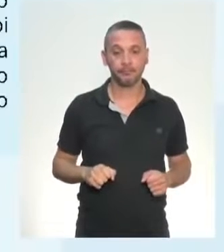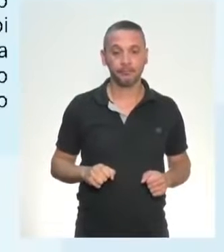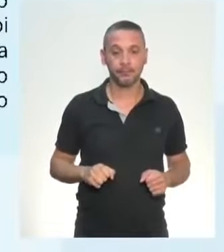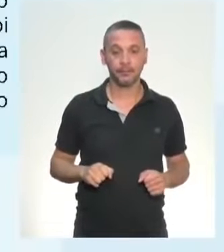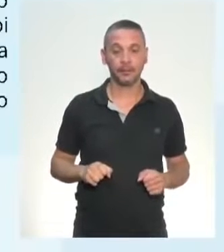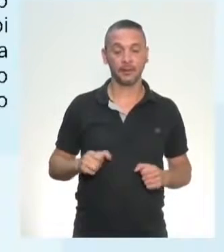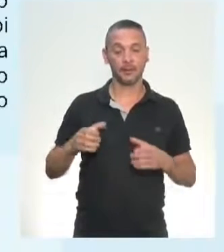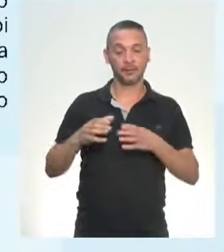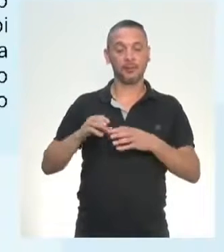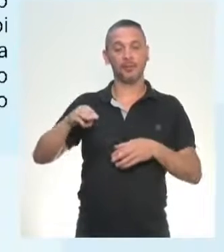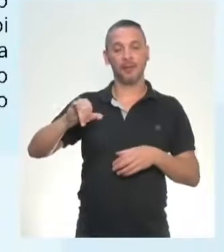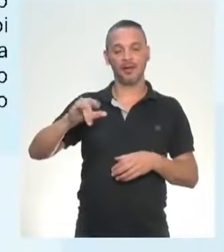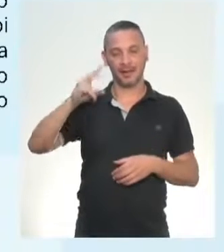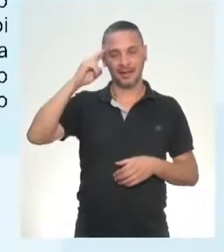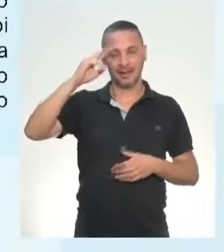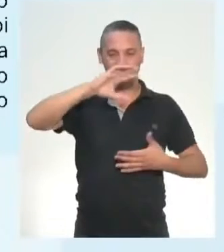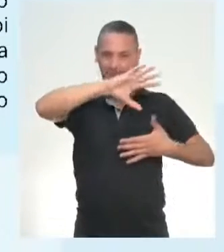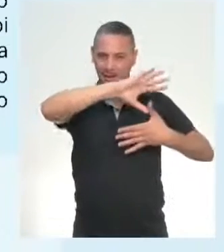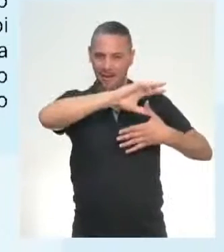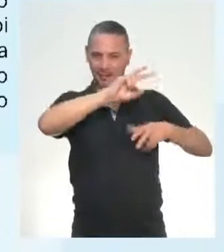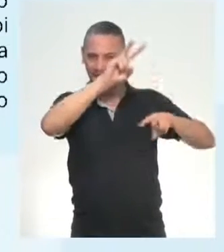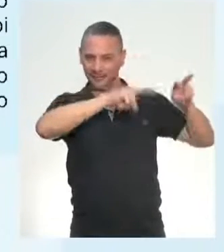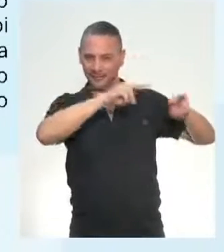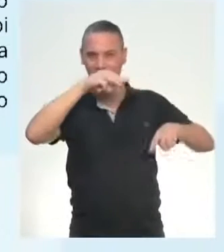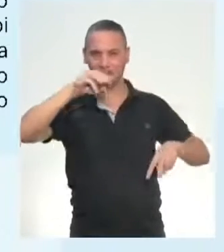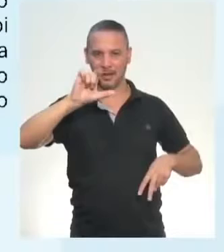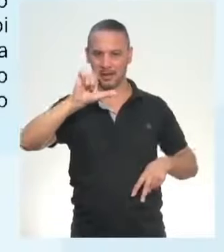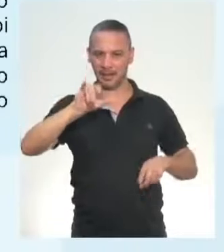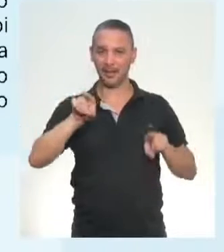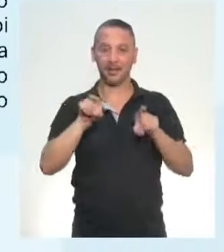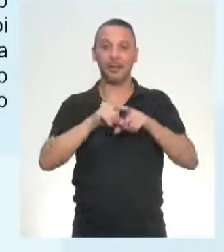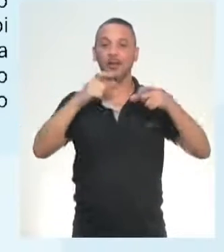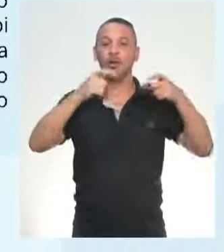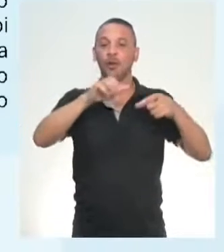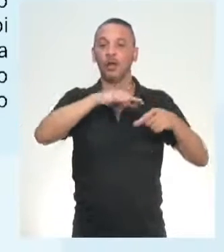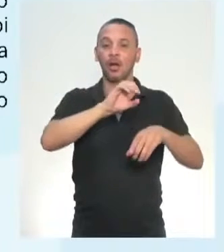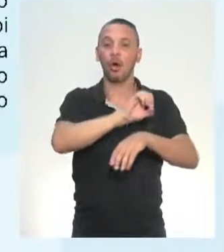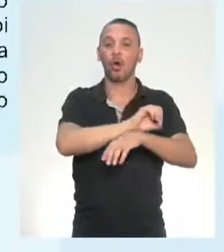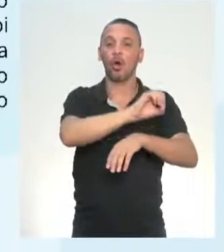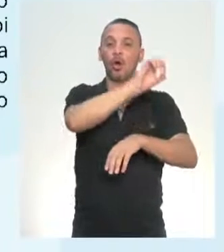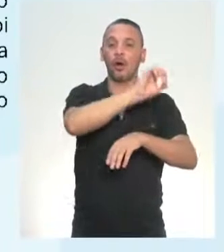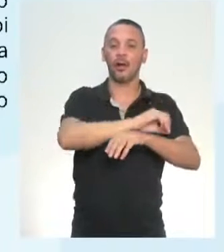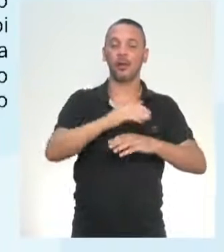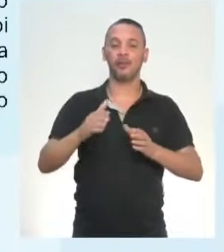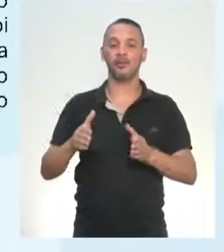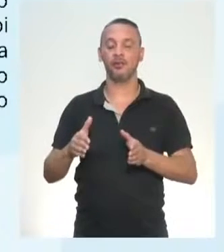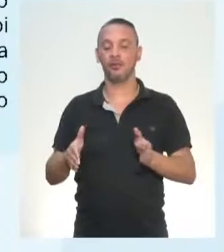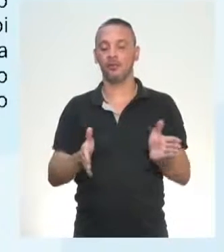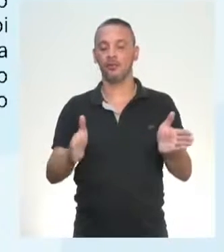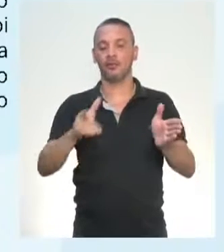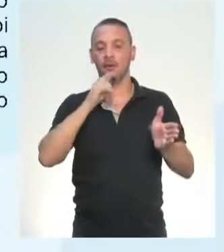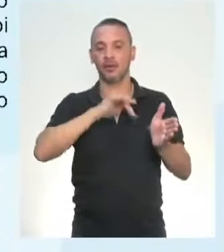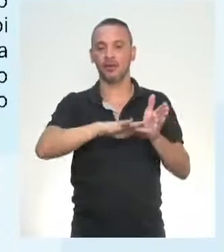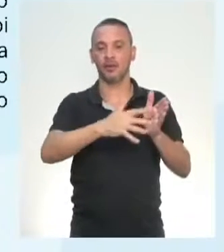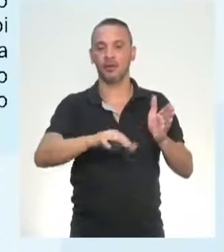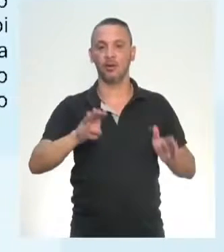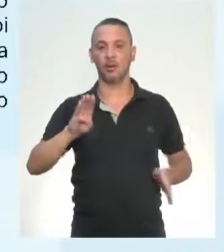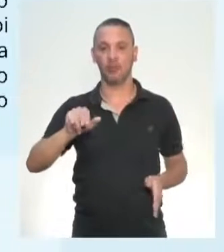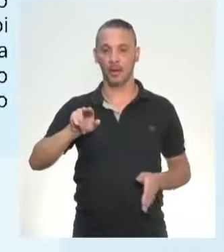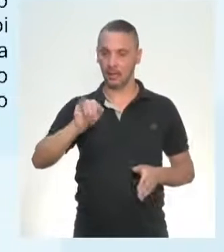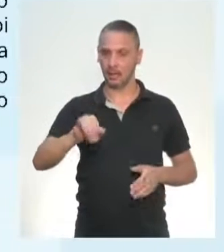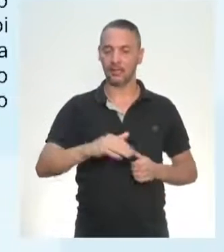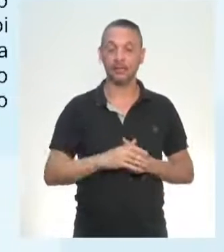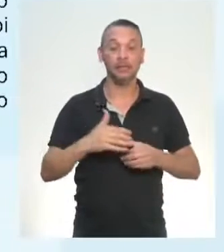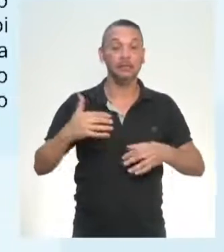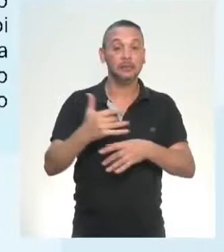reino do Mali, que nós vimos no mapa. Situa-se a oeste do rio Bani. A cidade